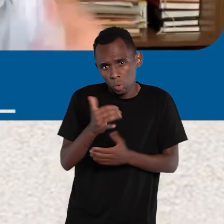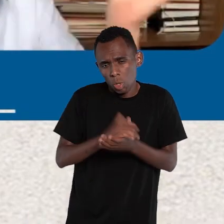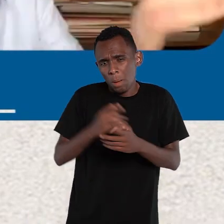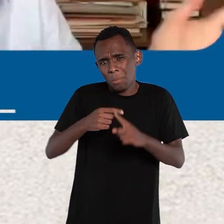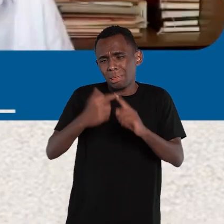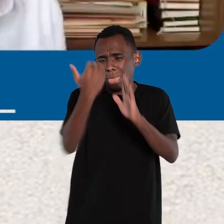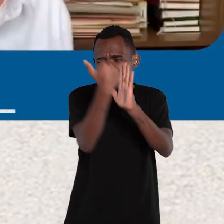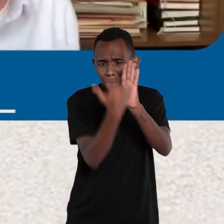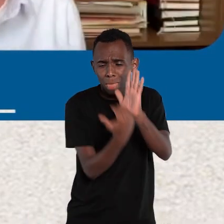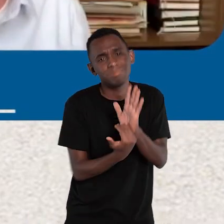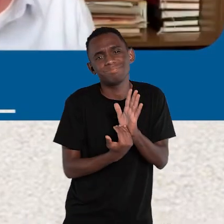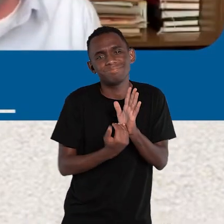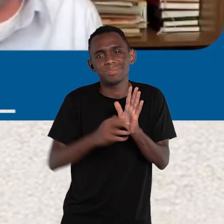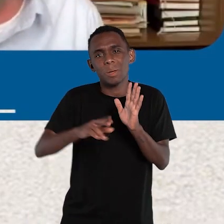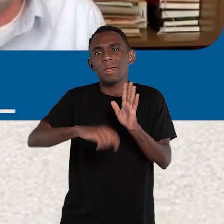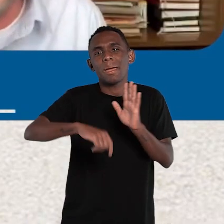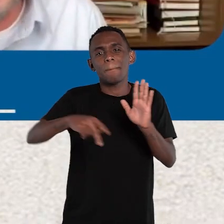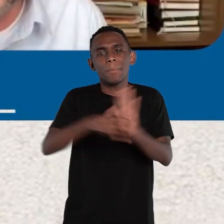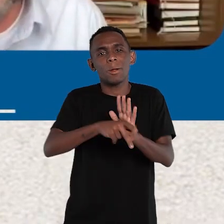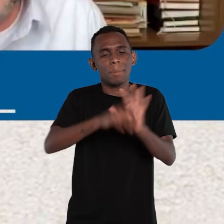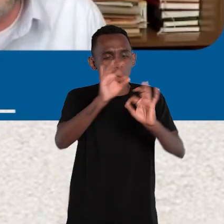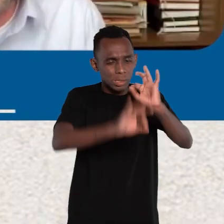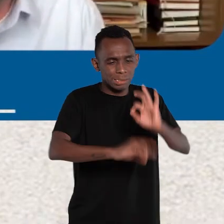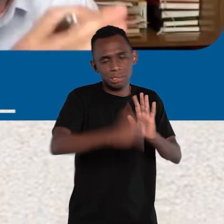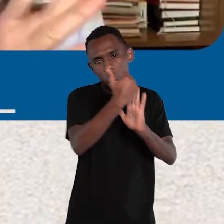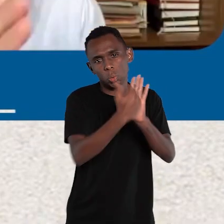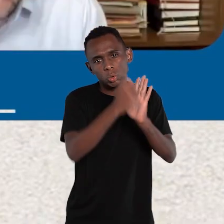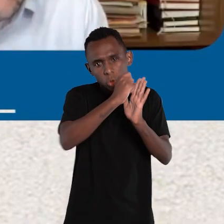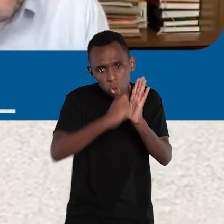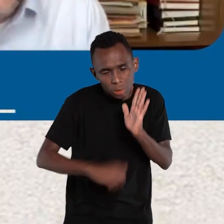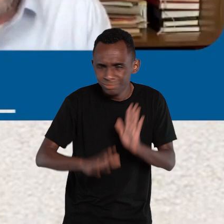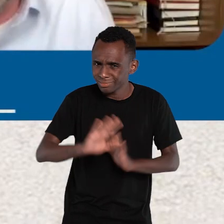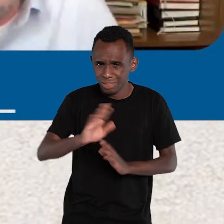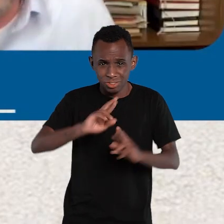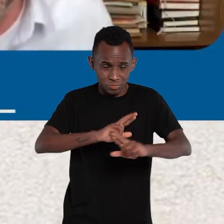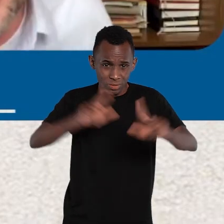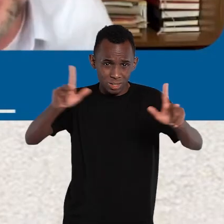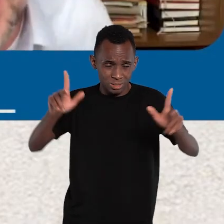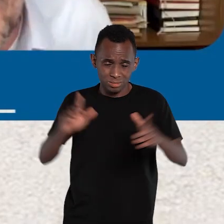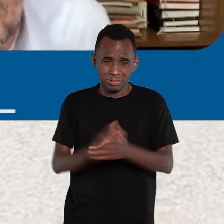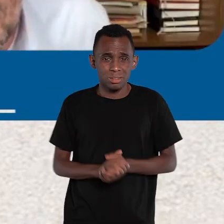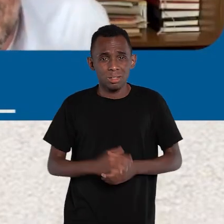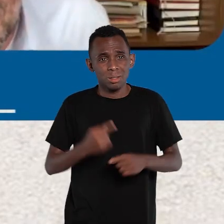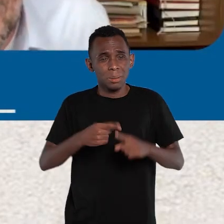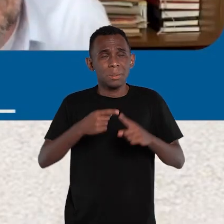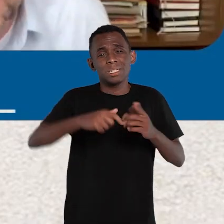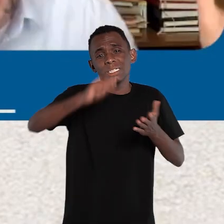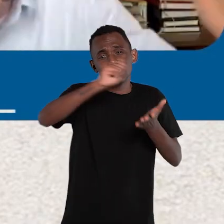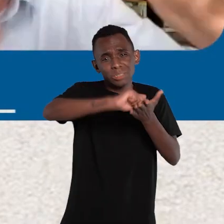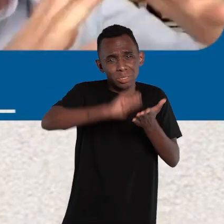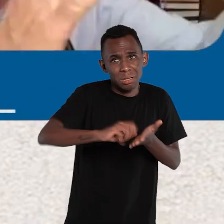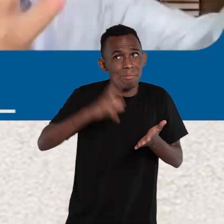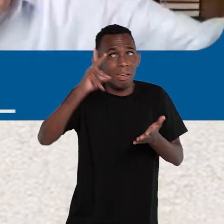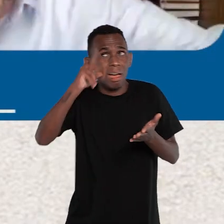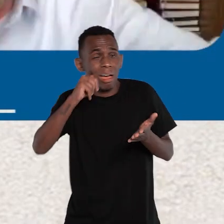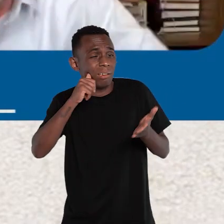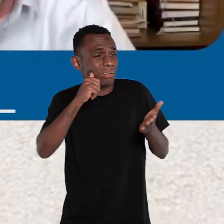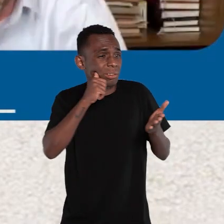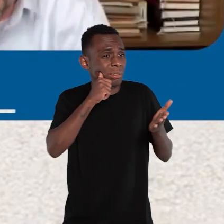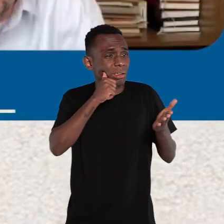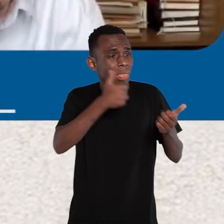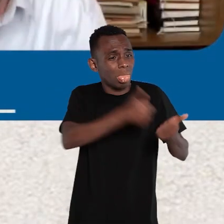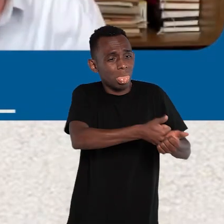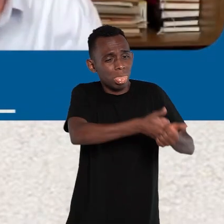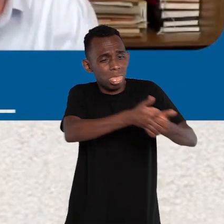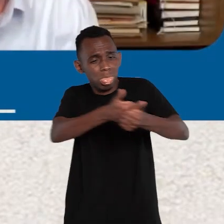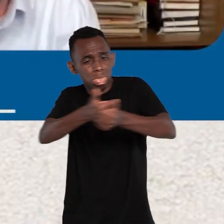a ordem não tem a ver com a ordem da escrita, não. A ordem é mais assim, a ordem é uma coisa idiosincrática. Você acha que deve ser lido, até